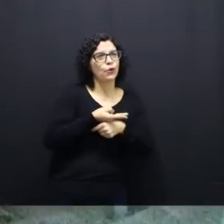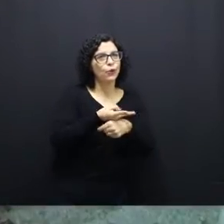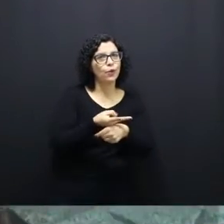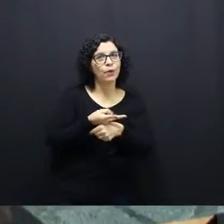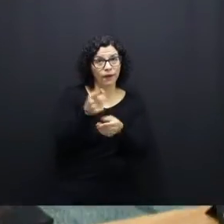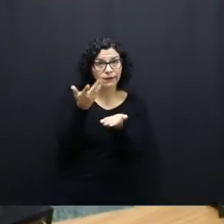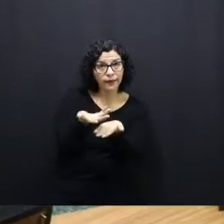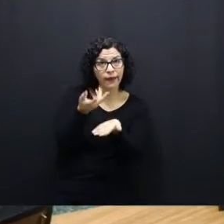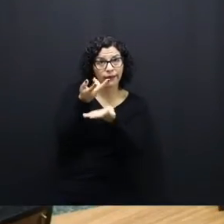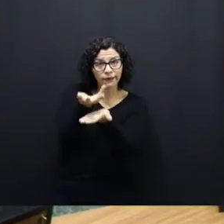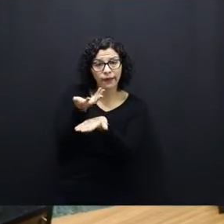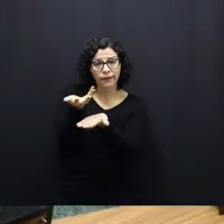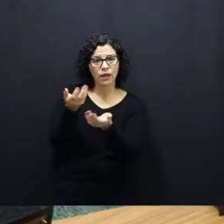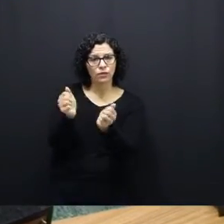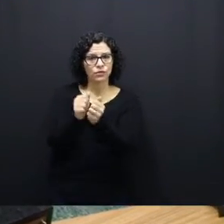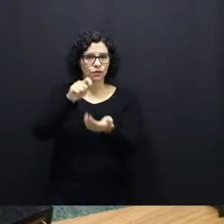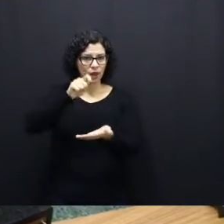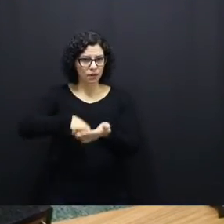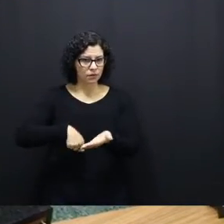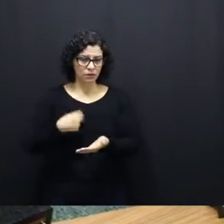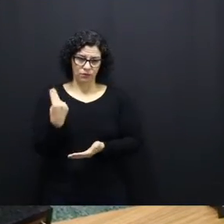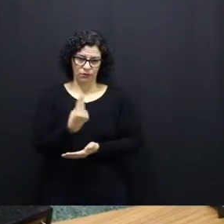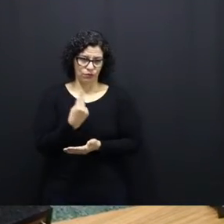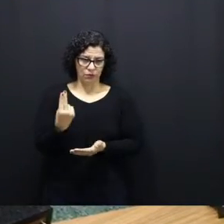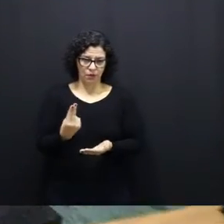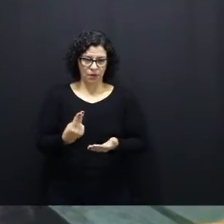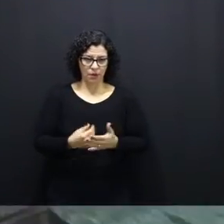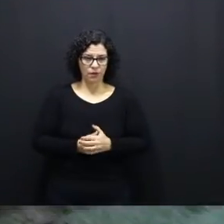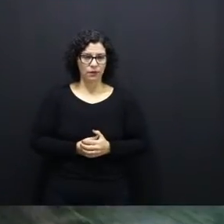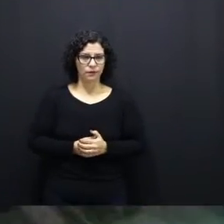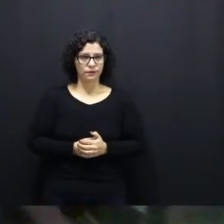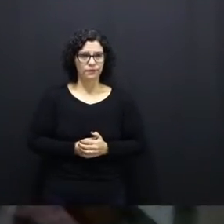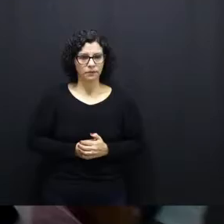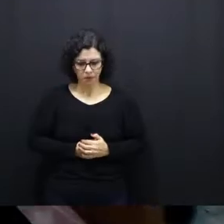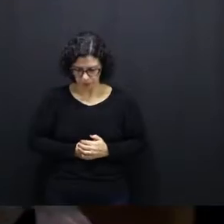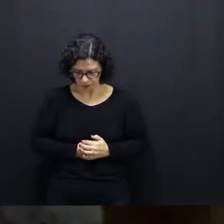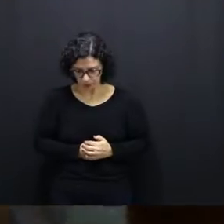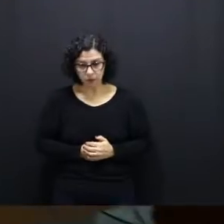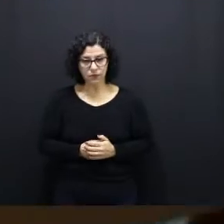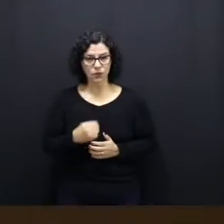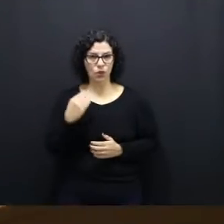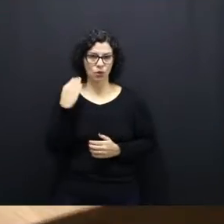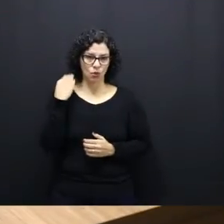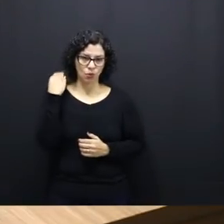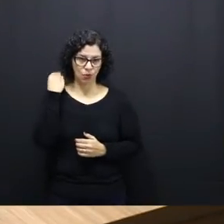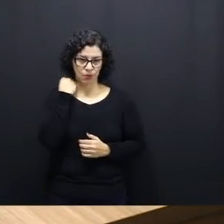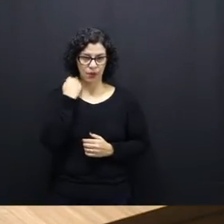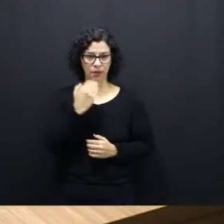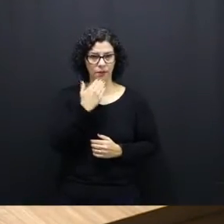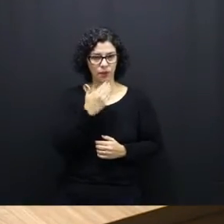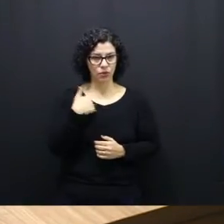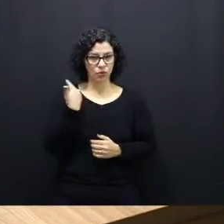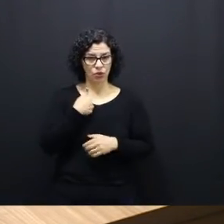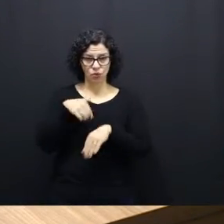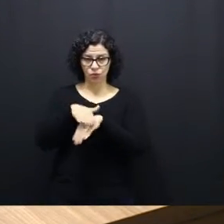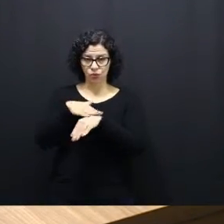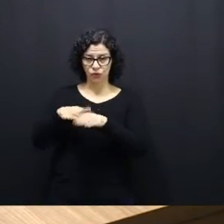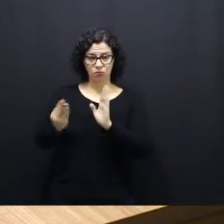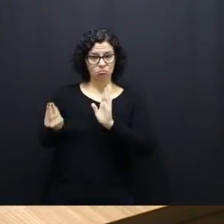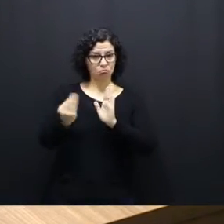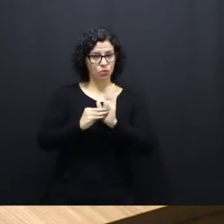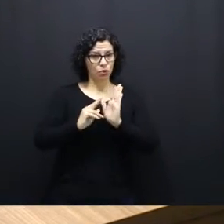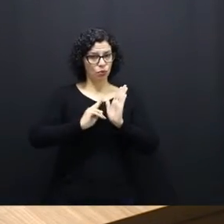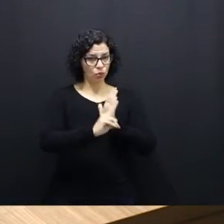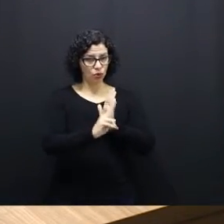perguntando sua pessoa quer fazer parte ou não né o vereador Bira do banco solicitou conversamos foi incluído o nome